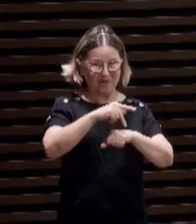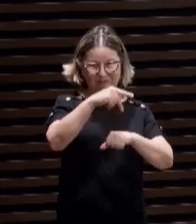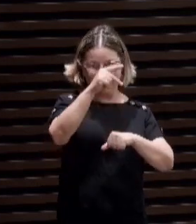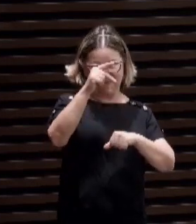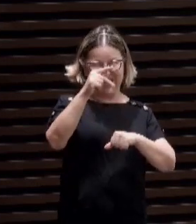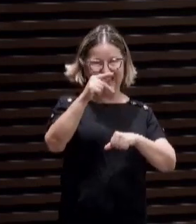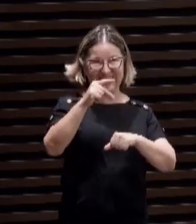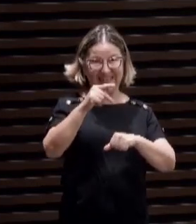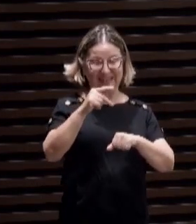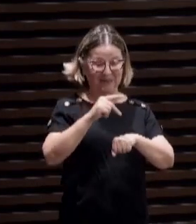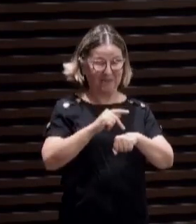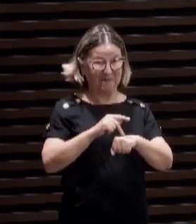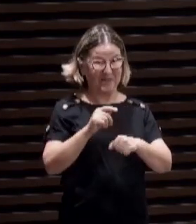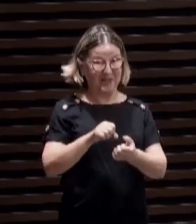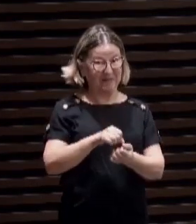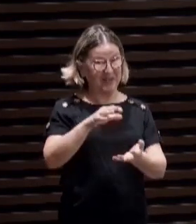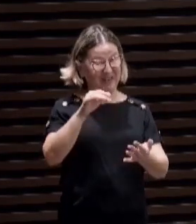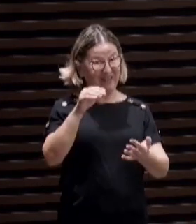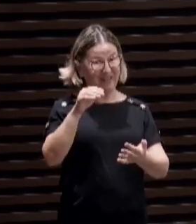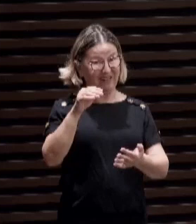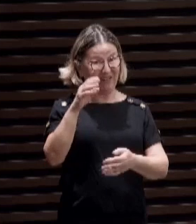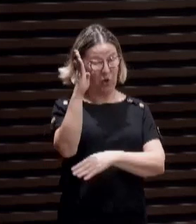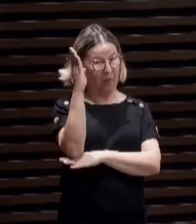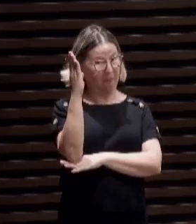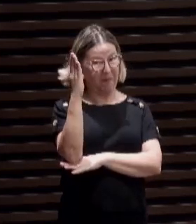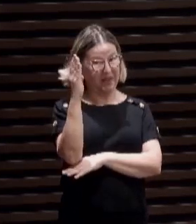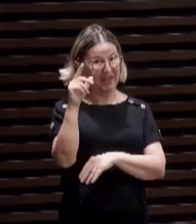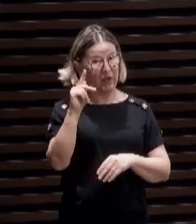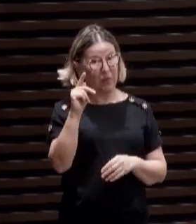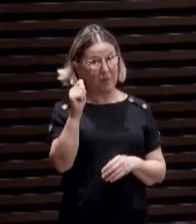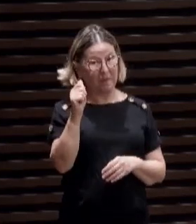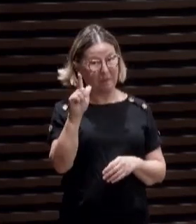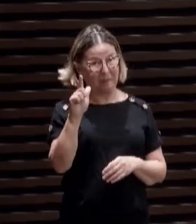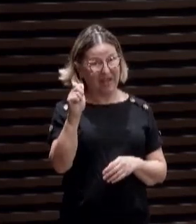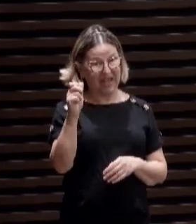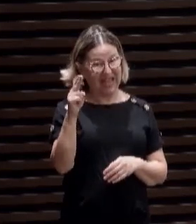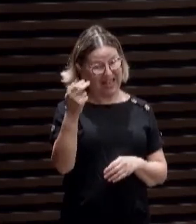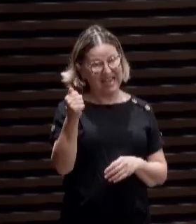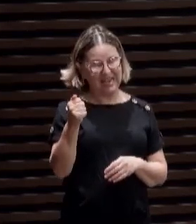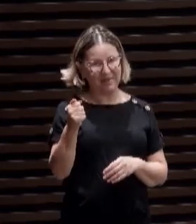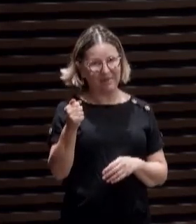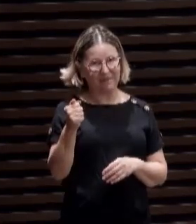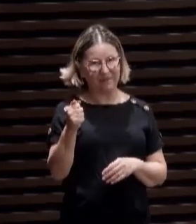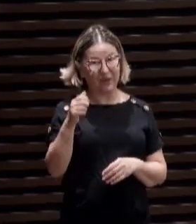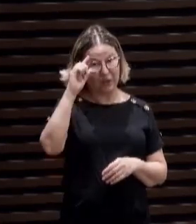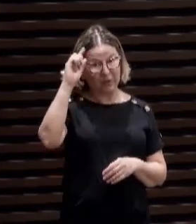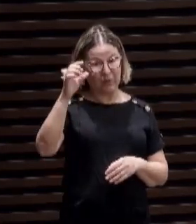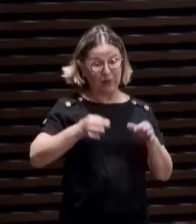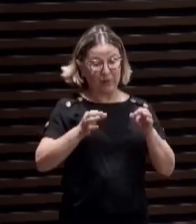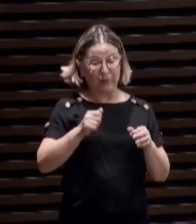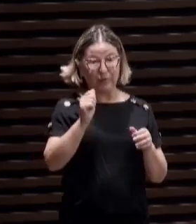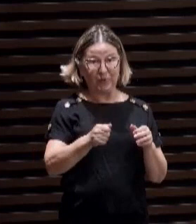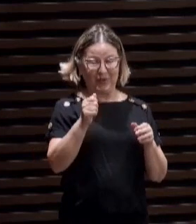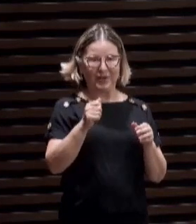feno, palha, manifesta se tornará a obra de cada um, pois o dia a demonstrará, porque